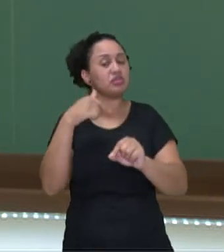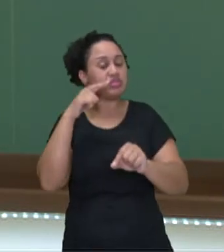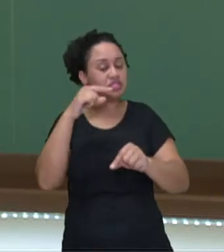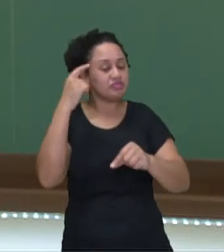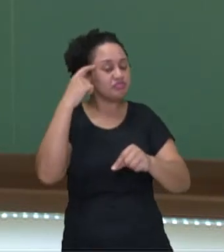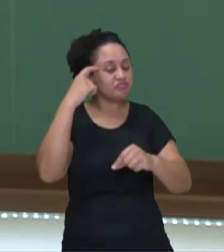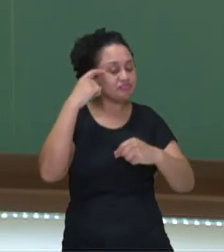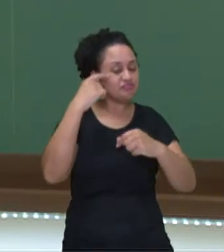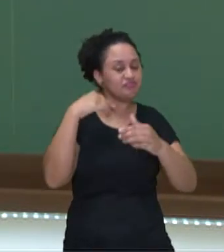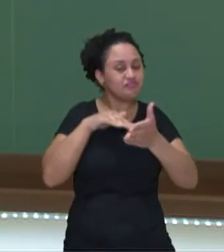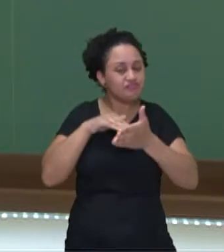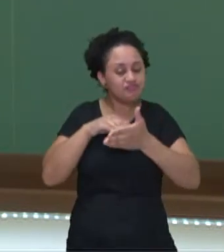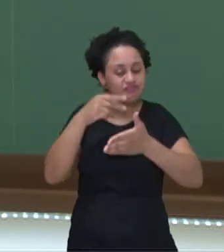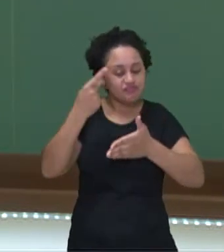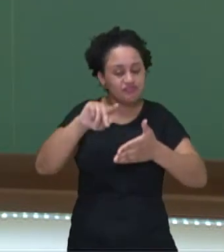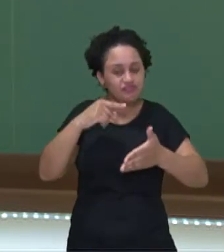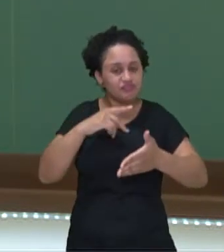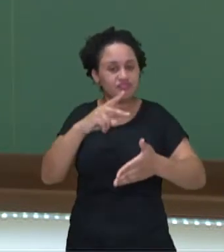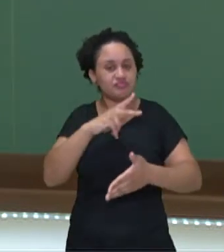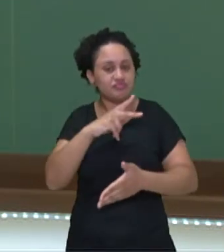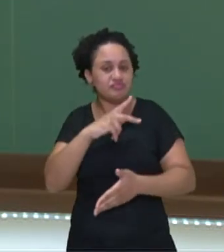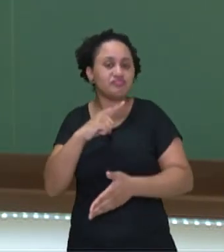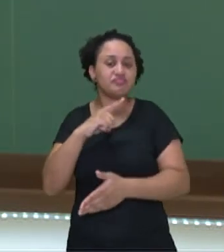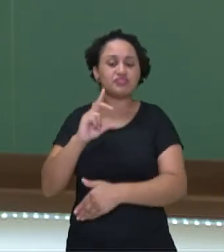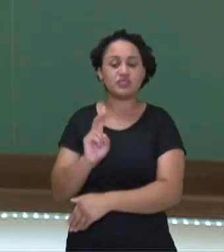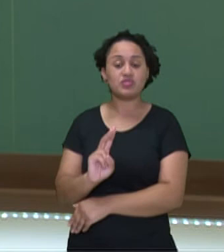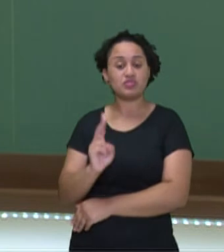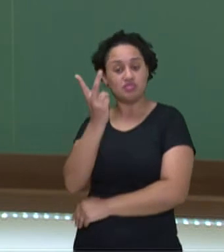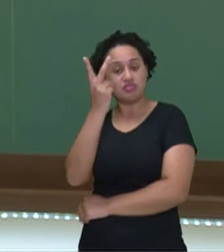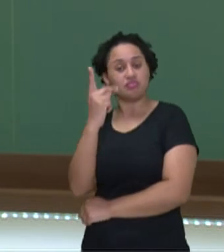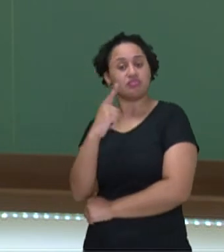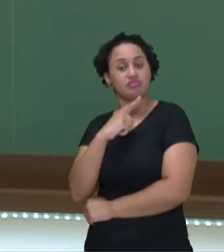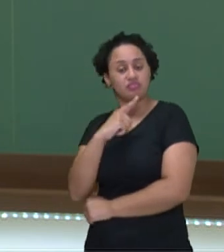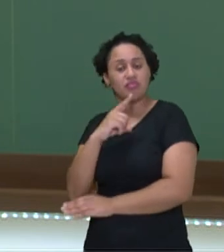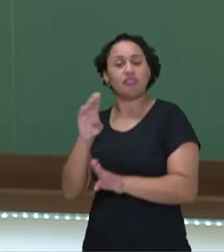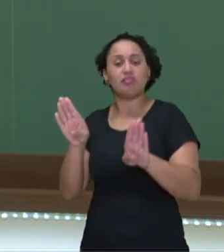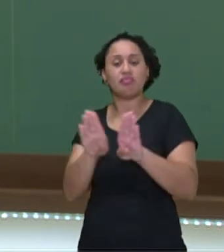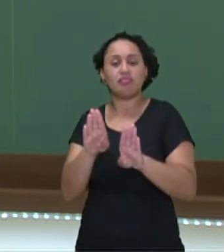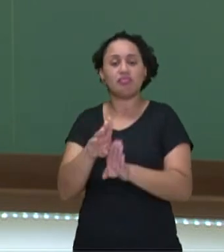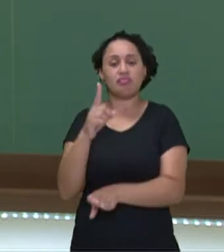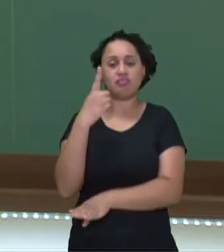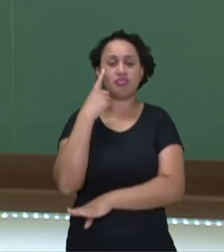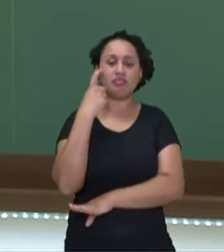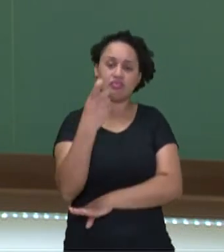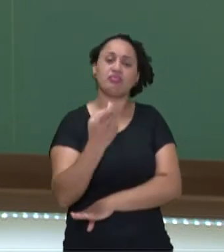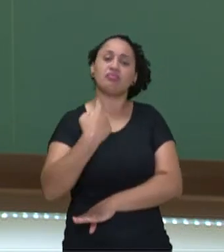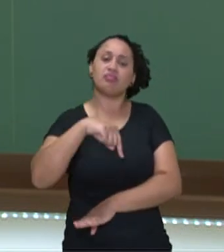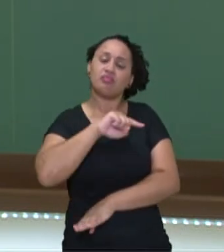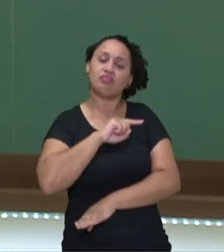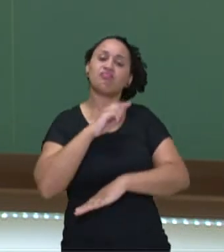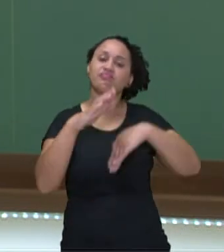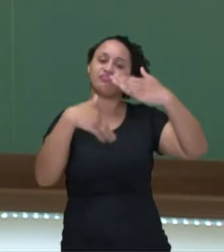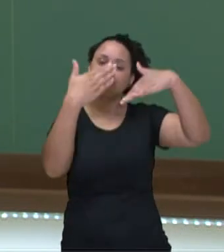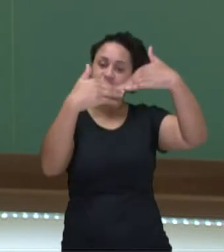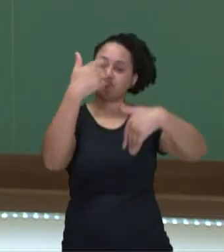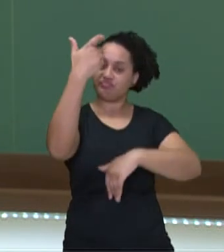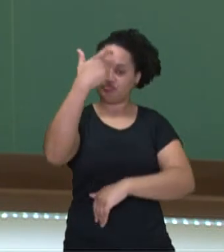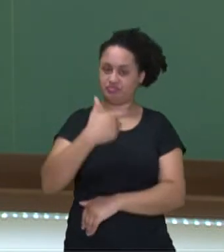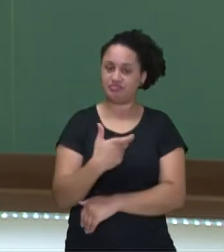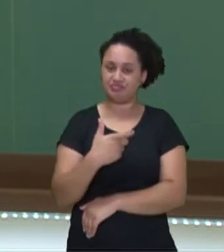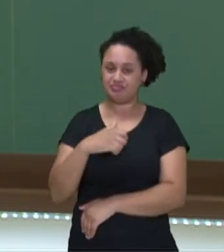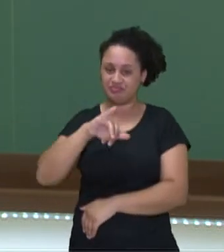próprias limitações, os nossos valores, os nossos interesses, tá? De nos construir enquanto